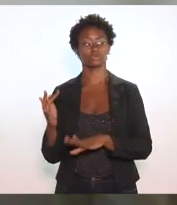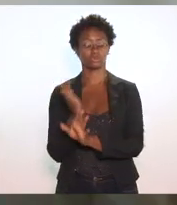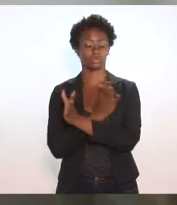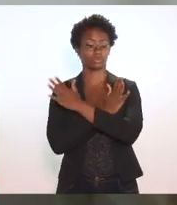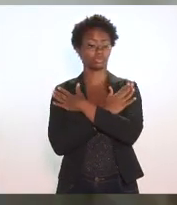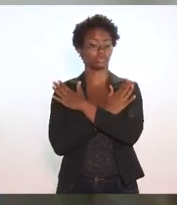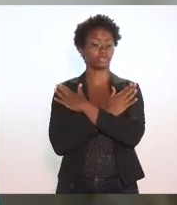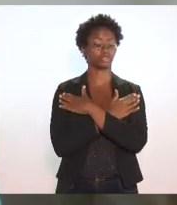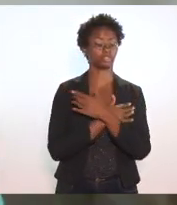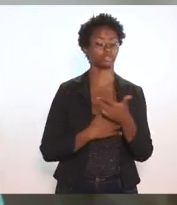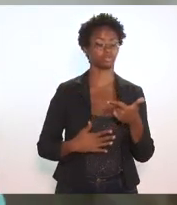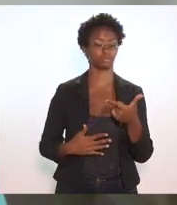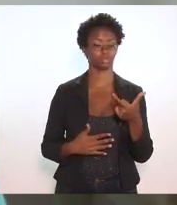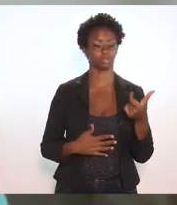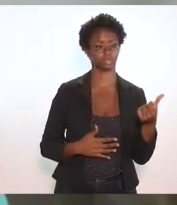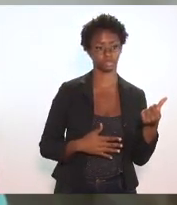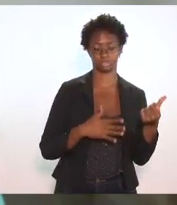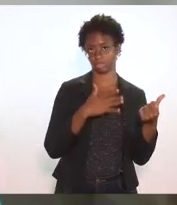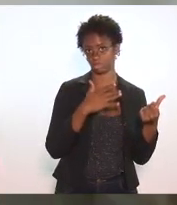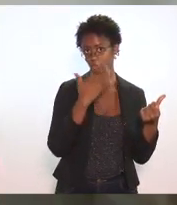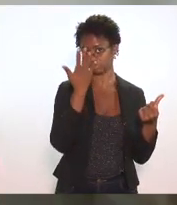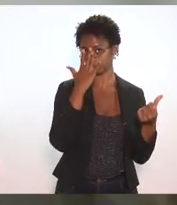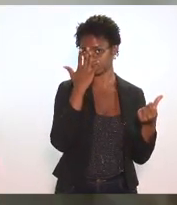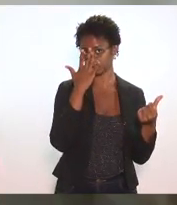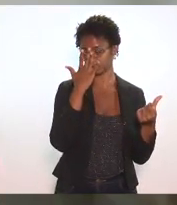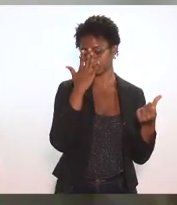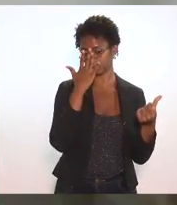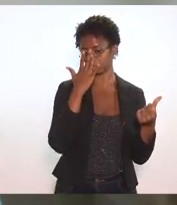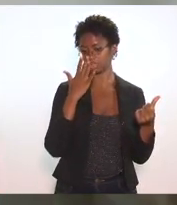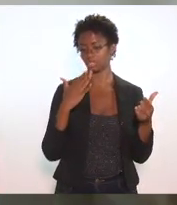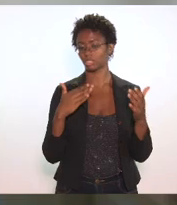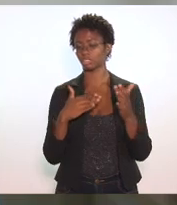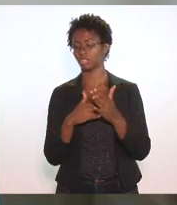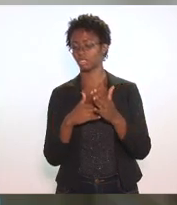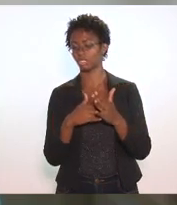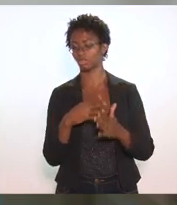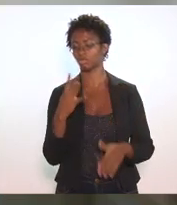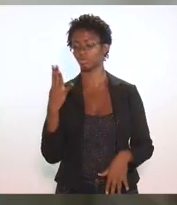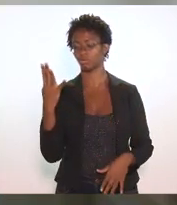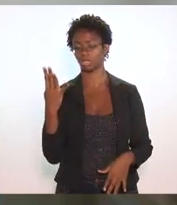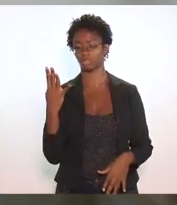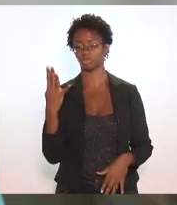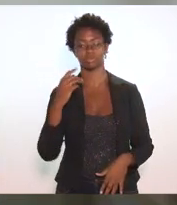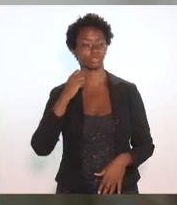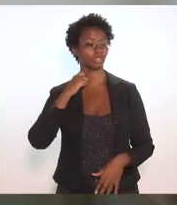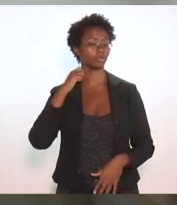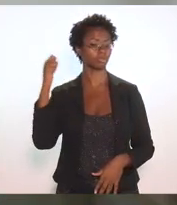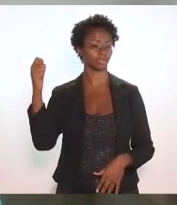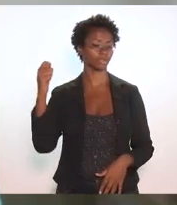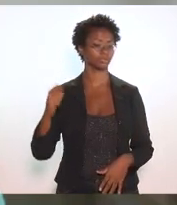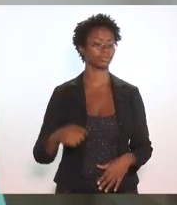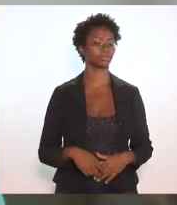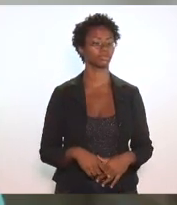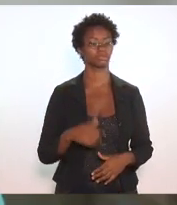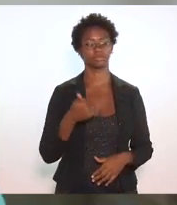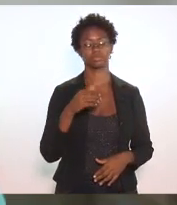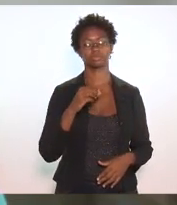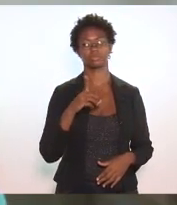entre 26 de fevereiro e 4 de abril, 10